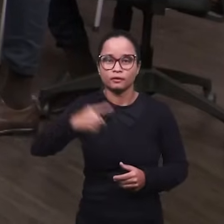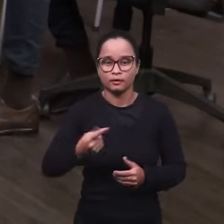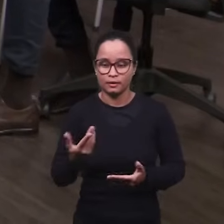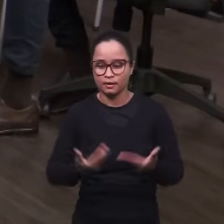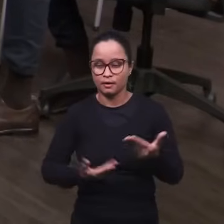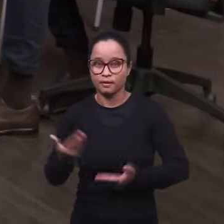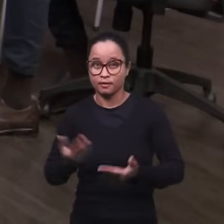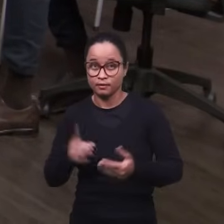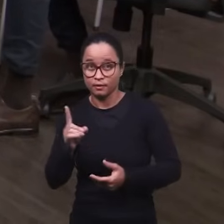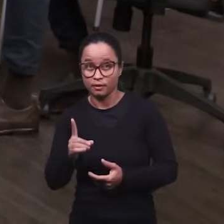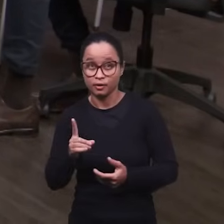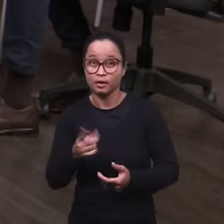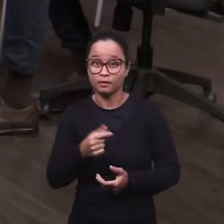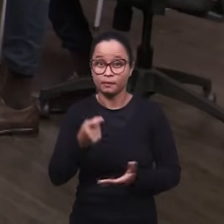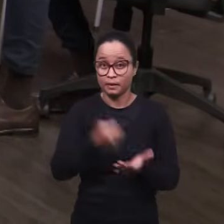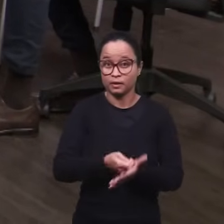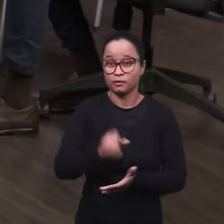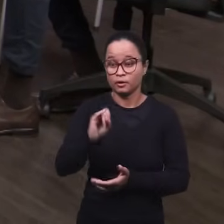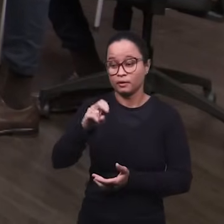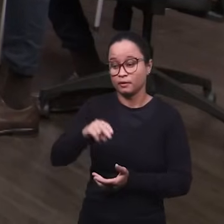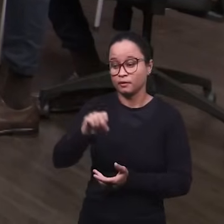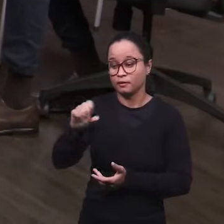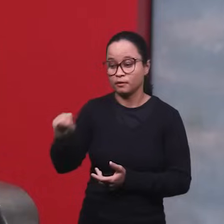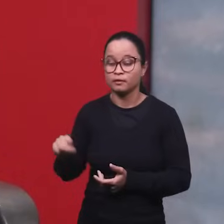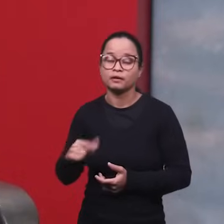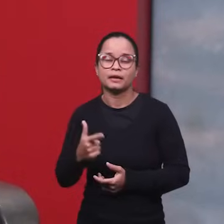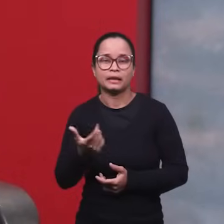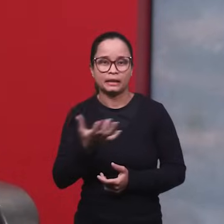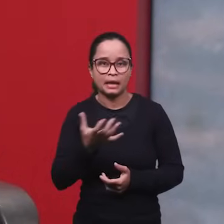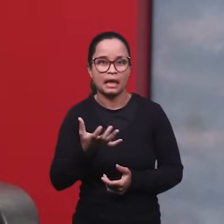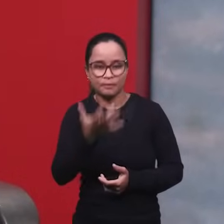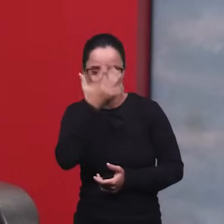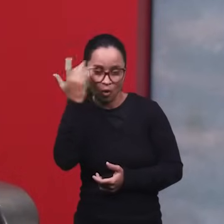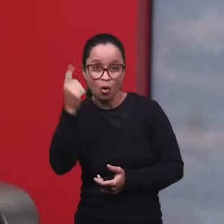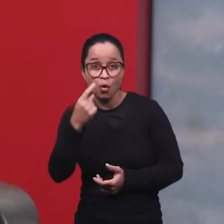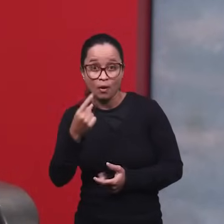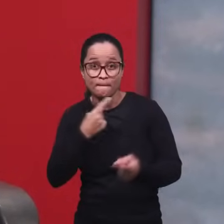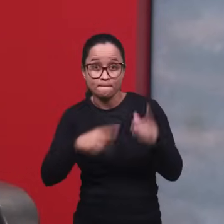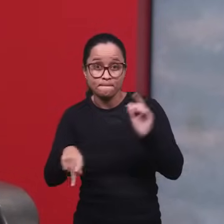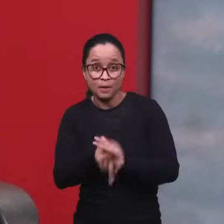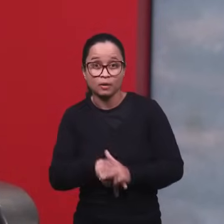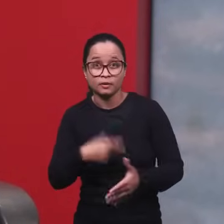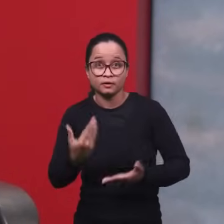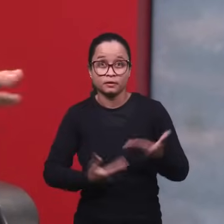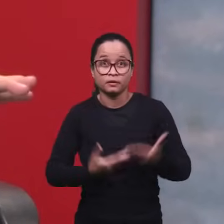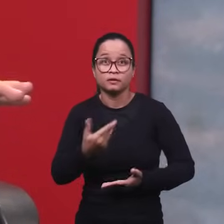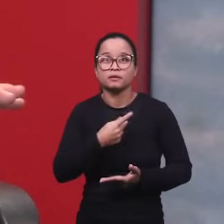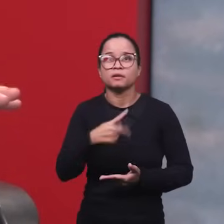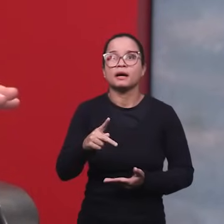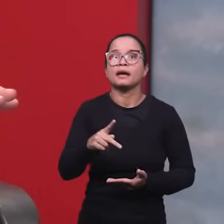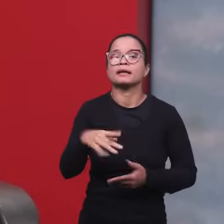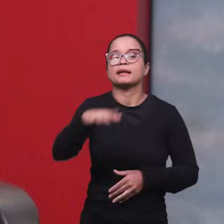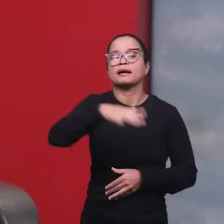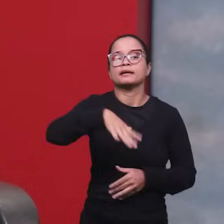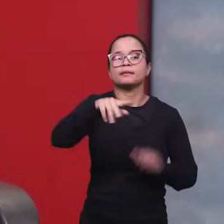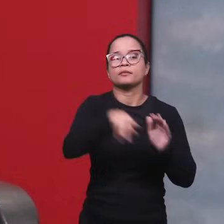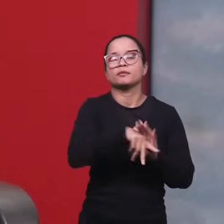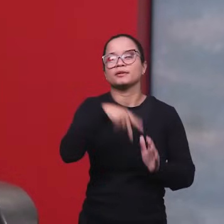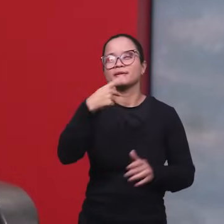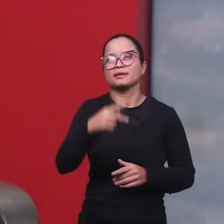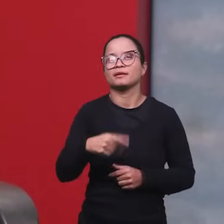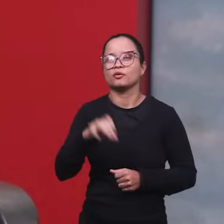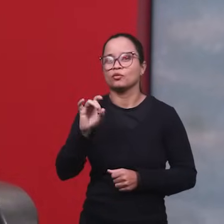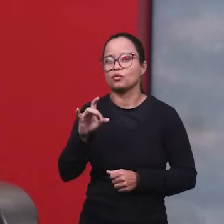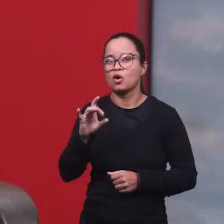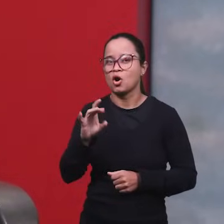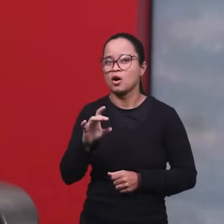é servidor, a gente recolhe para o INSS. E quem é servidor, aí depende do regime, né? De onde ele contribui, ele vai contribuir para o regime dele. Mas imagina